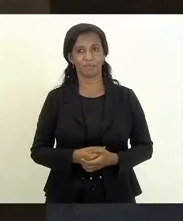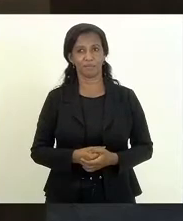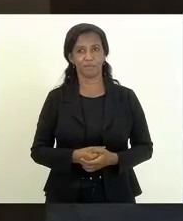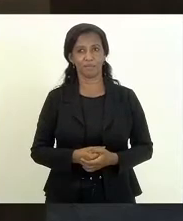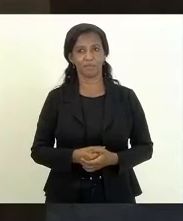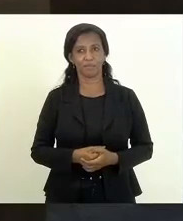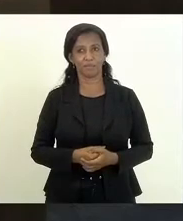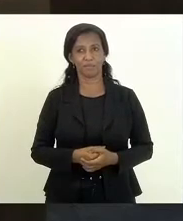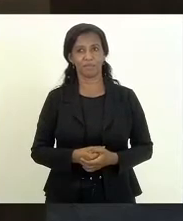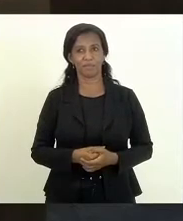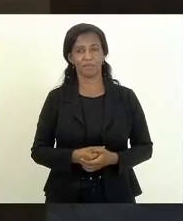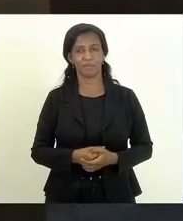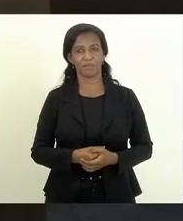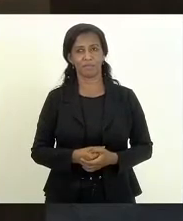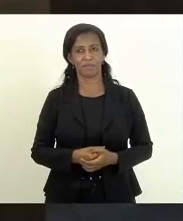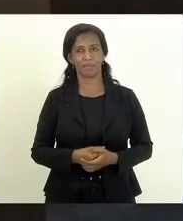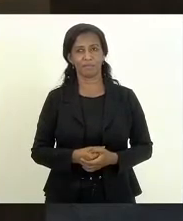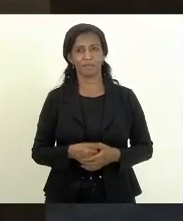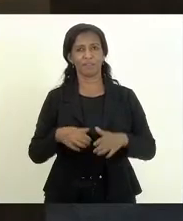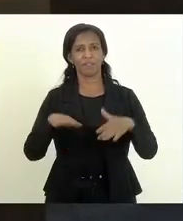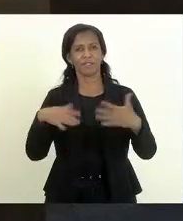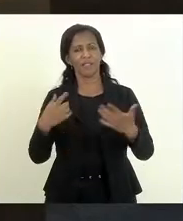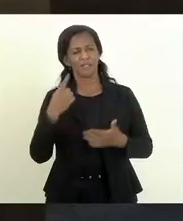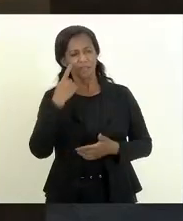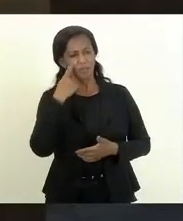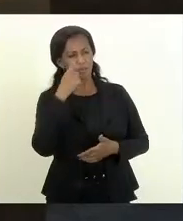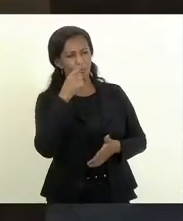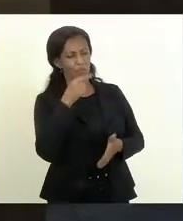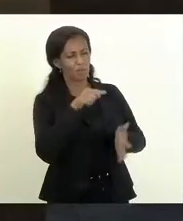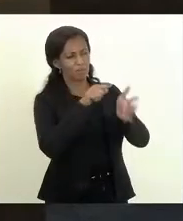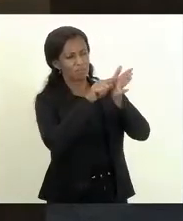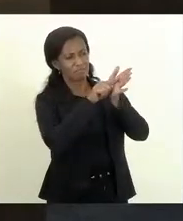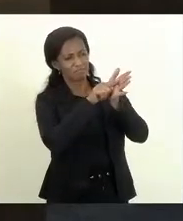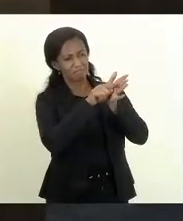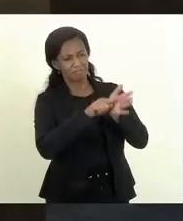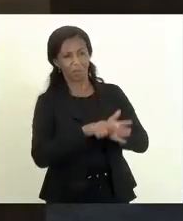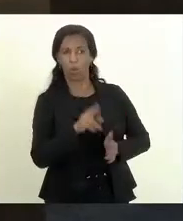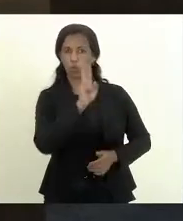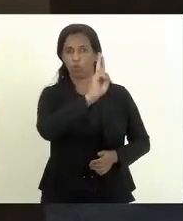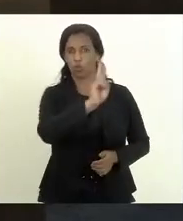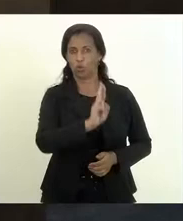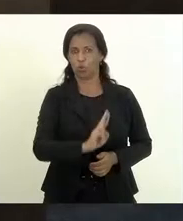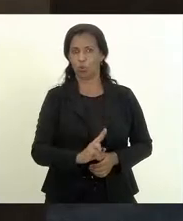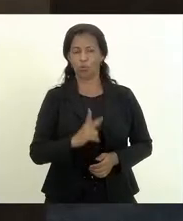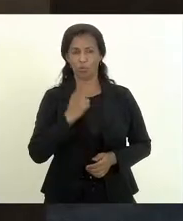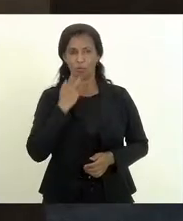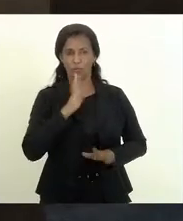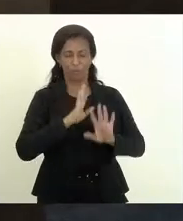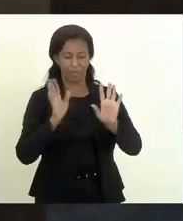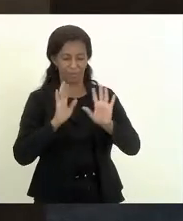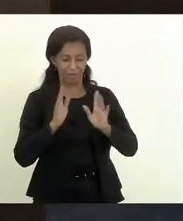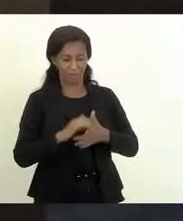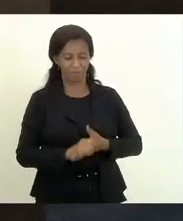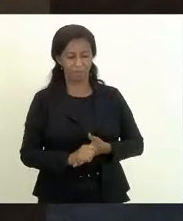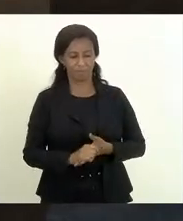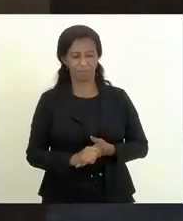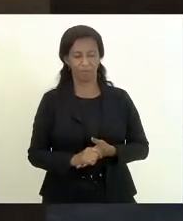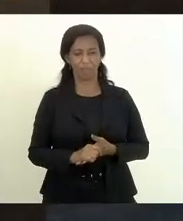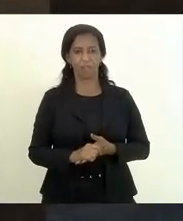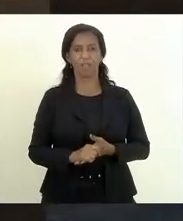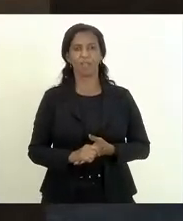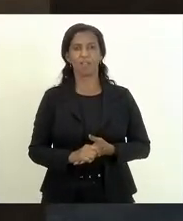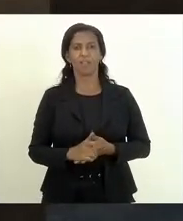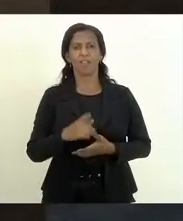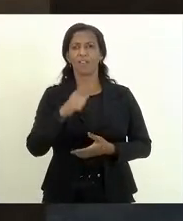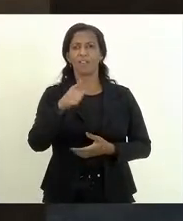E aí, fui verificar, sem nominá-los, que o fizeram porque